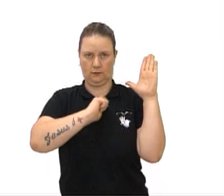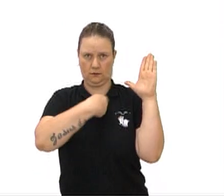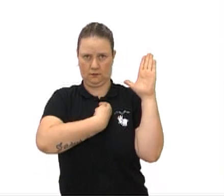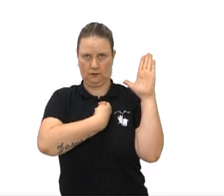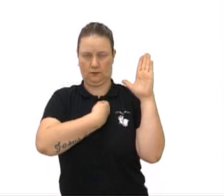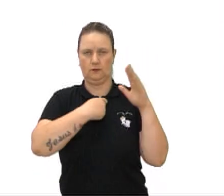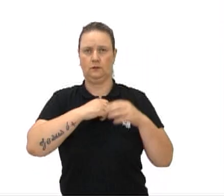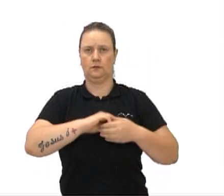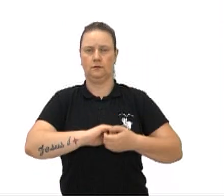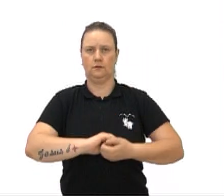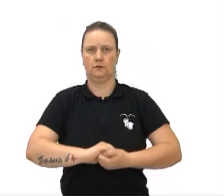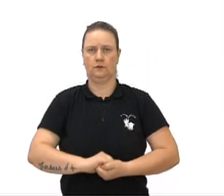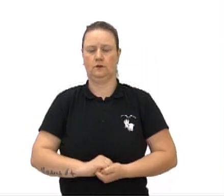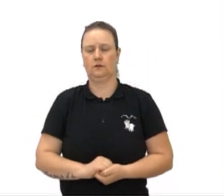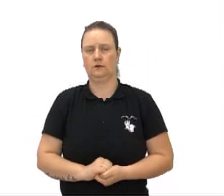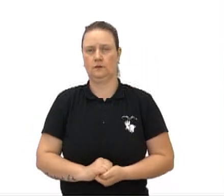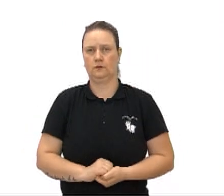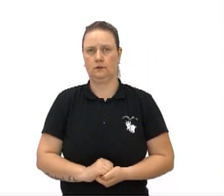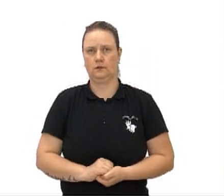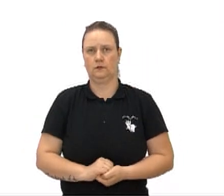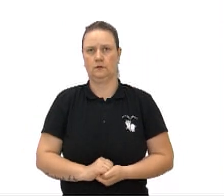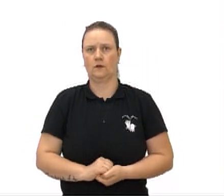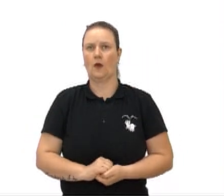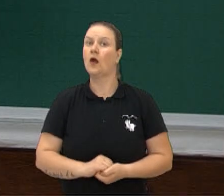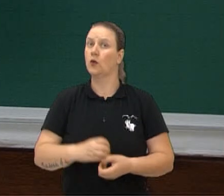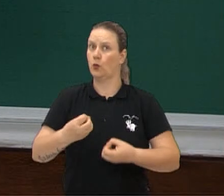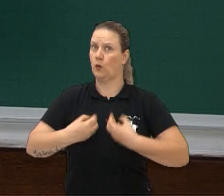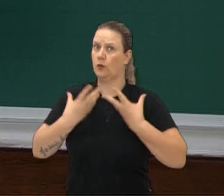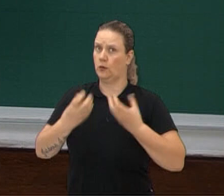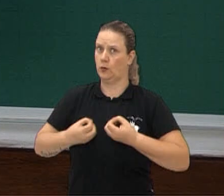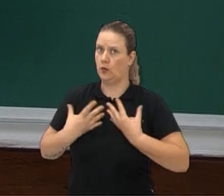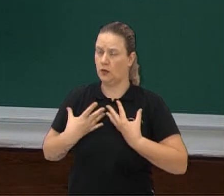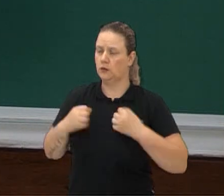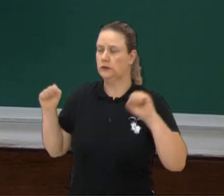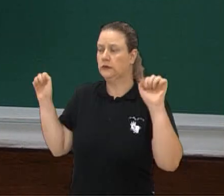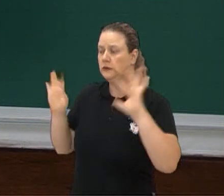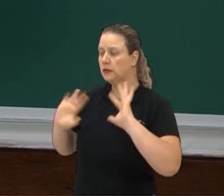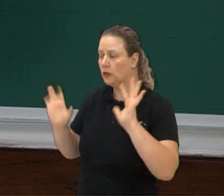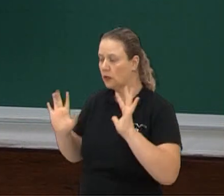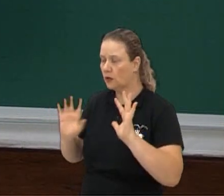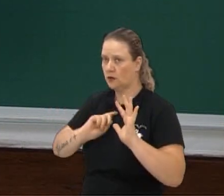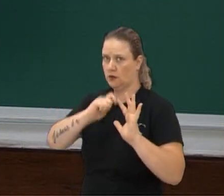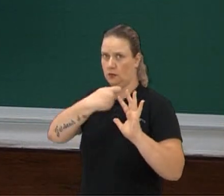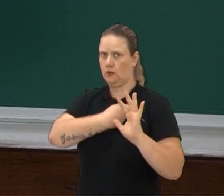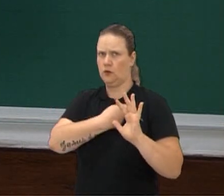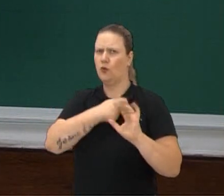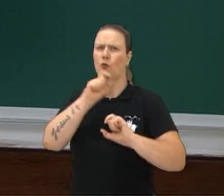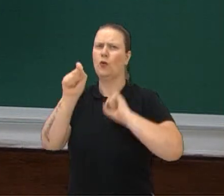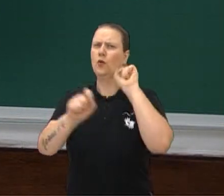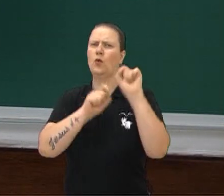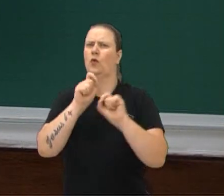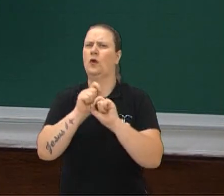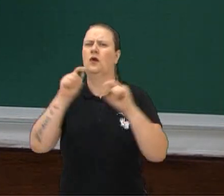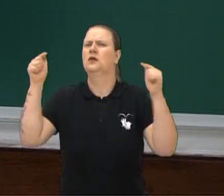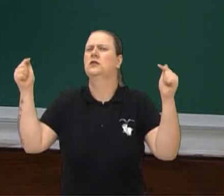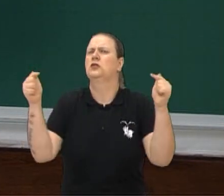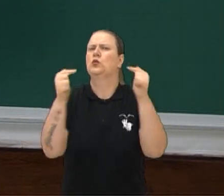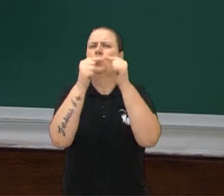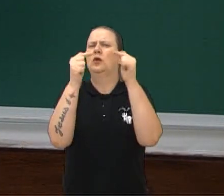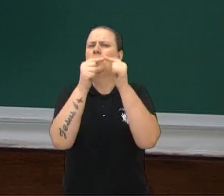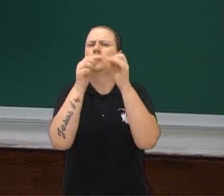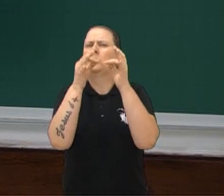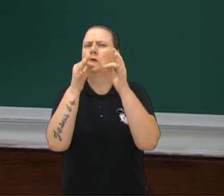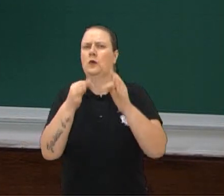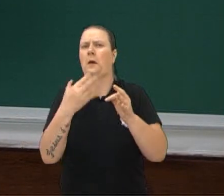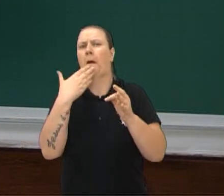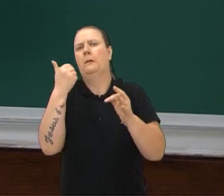mais usual no português é... Então, entre as expressões de despedidas que temos no espanhol, qual é a que mais se assemelha às